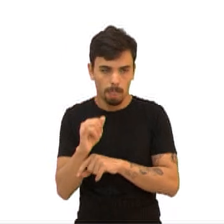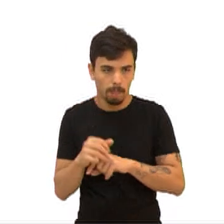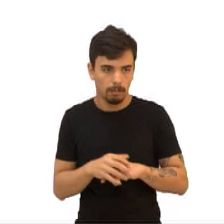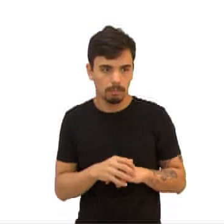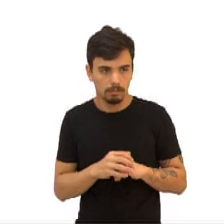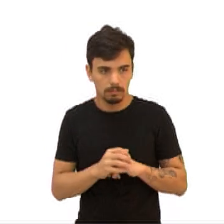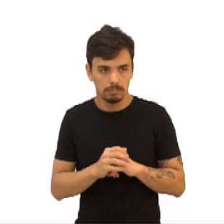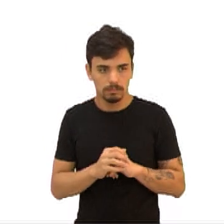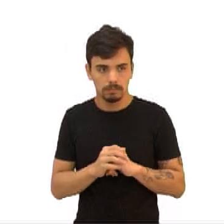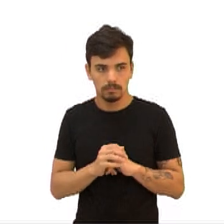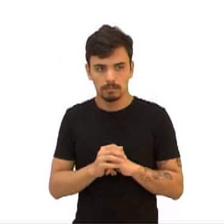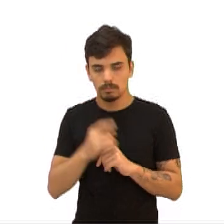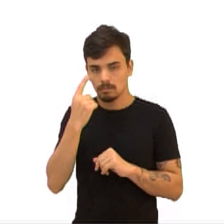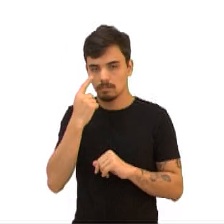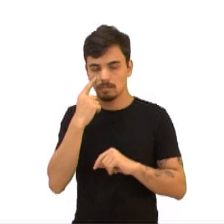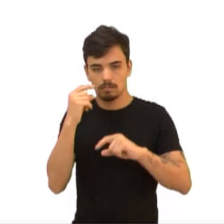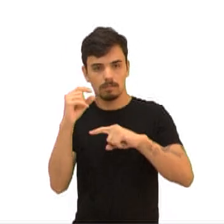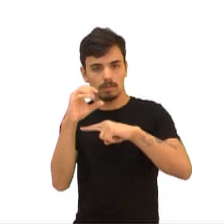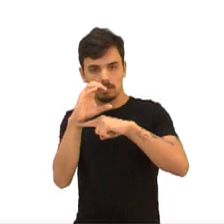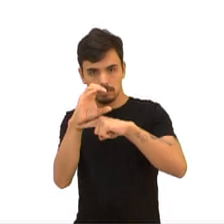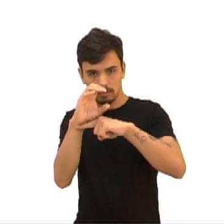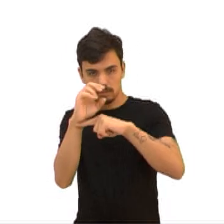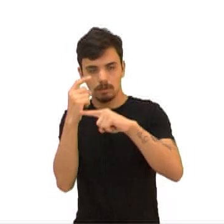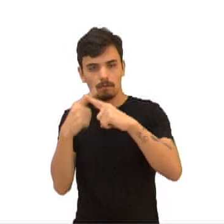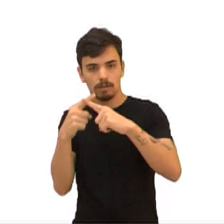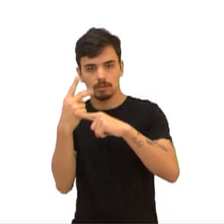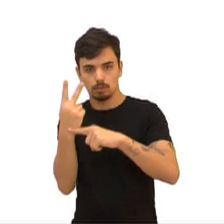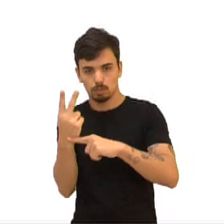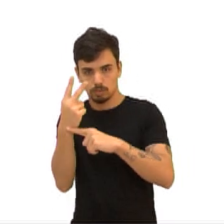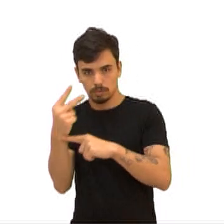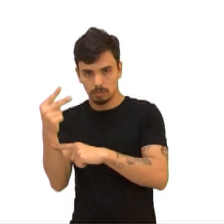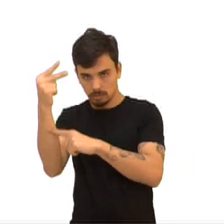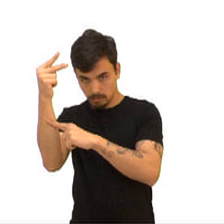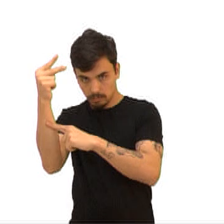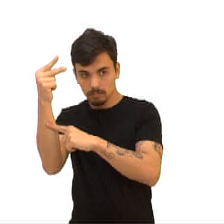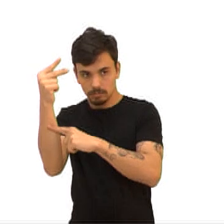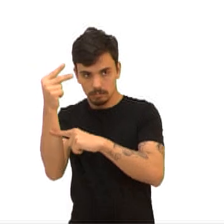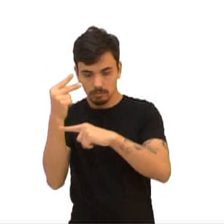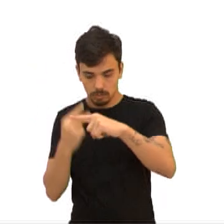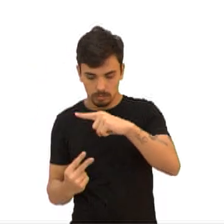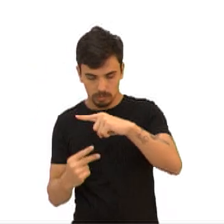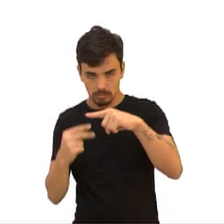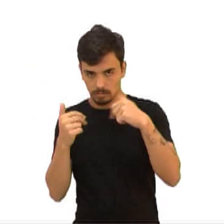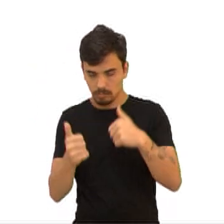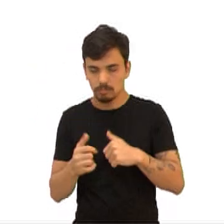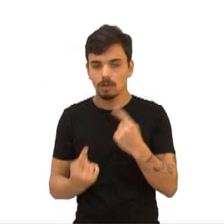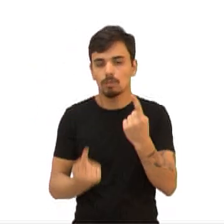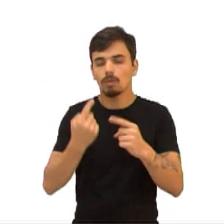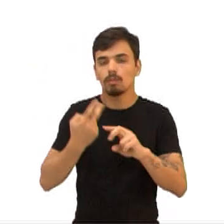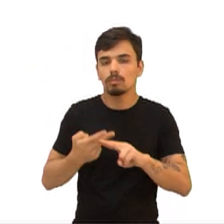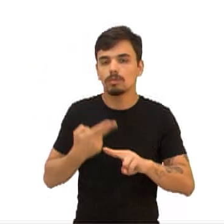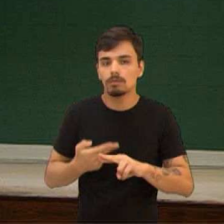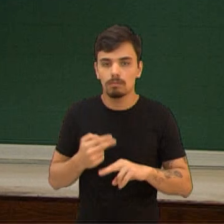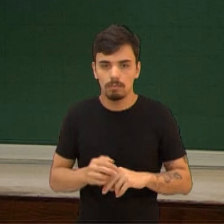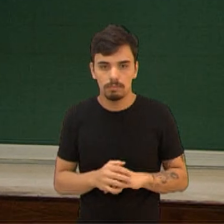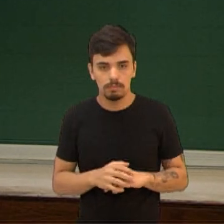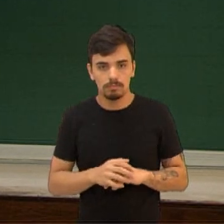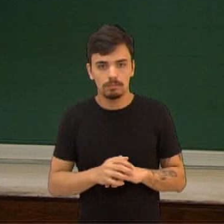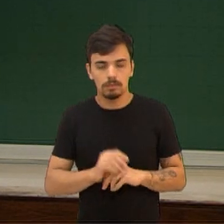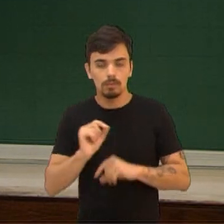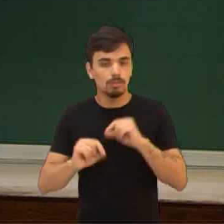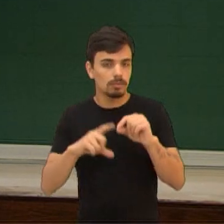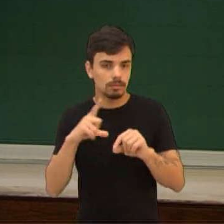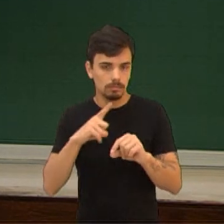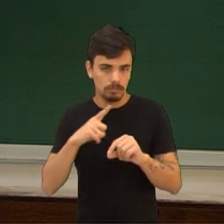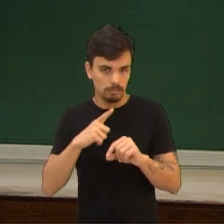capacitância vezes tensão ao quadrado sobre 2. Ok? Qual a gente vai usar? Depende, o que eu tenho aqui no